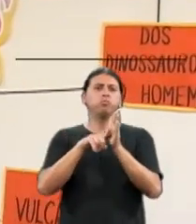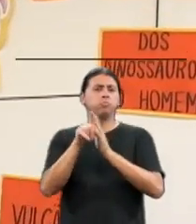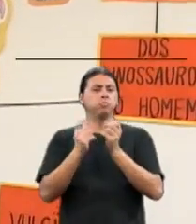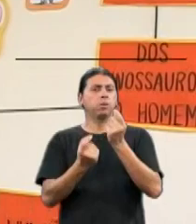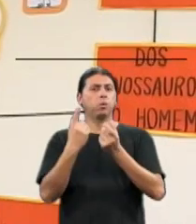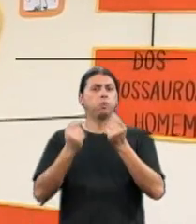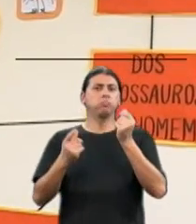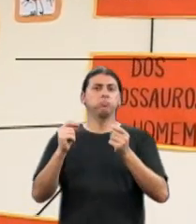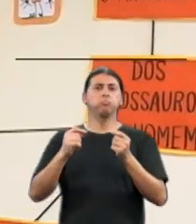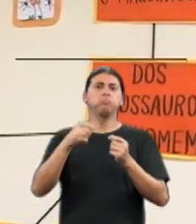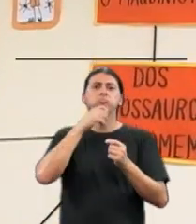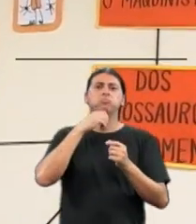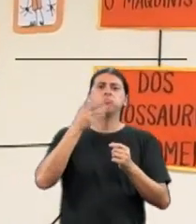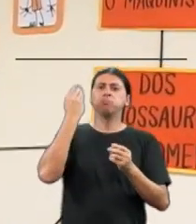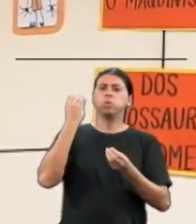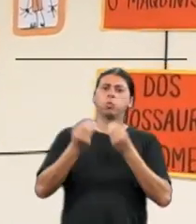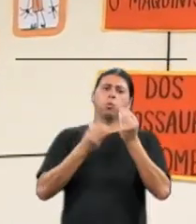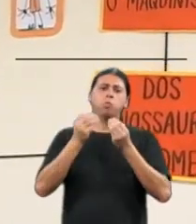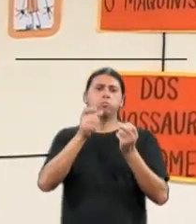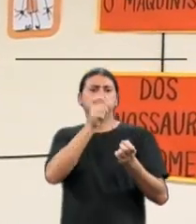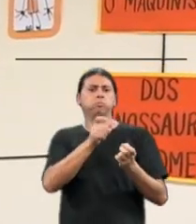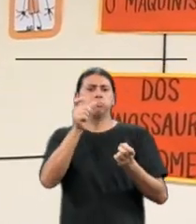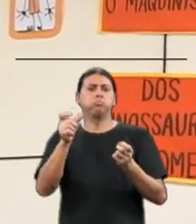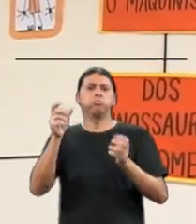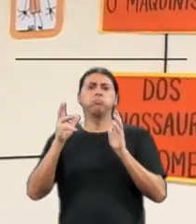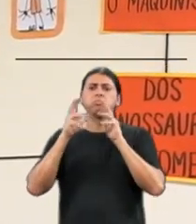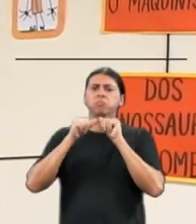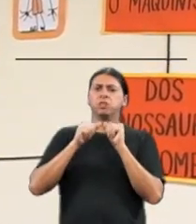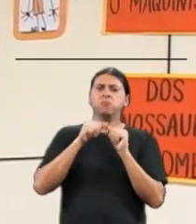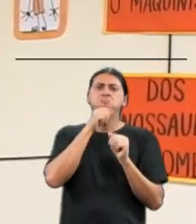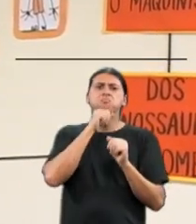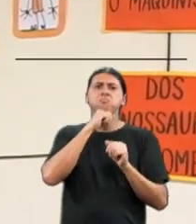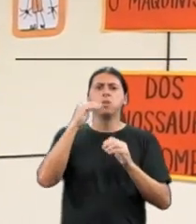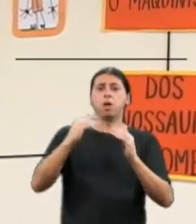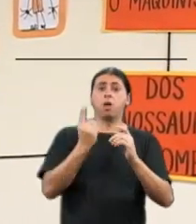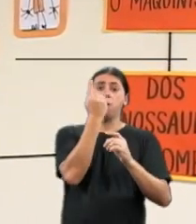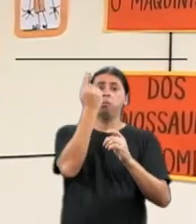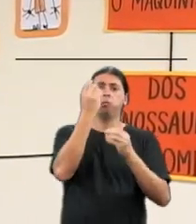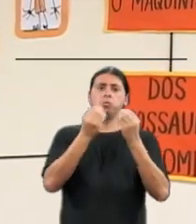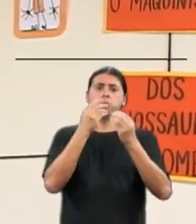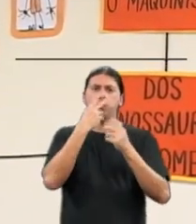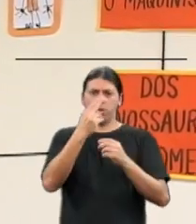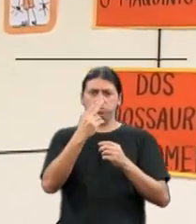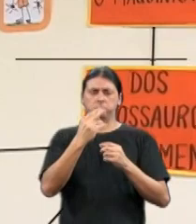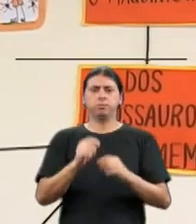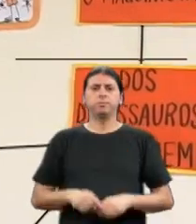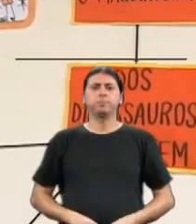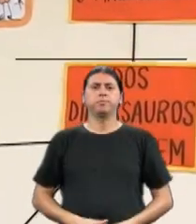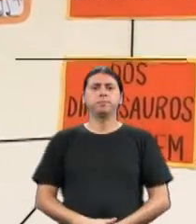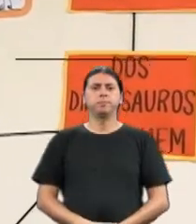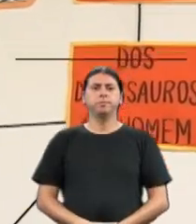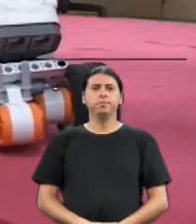sobre os dinossauros, como que eles eram, onde viviam, se todos eram iguais.